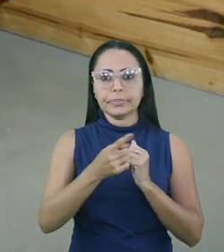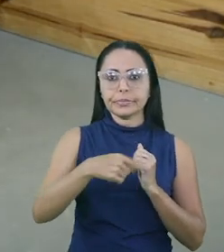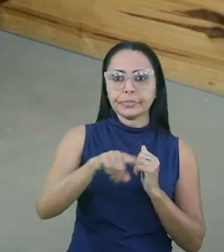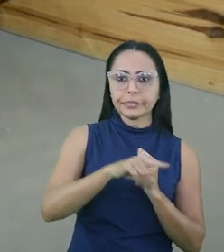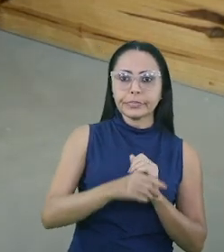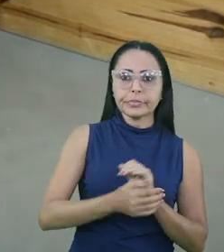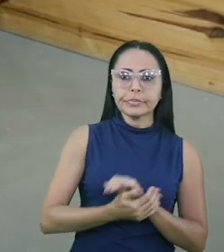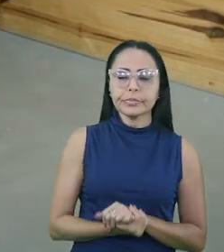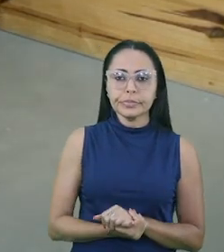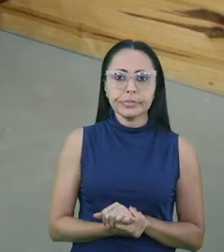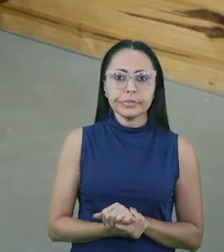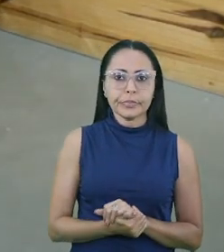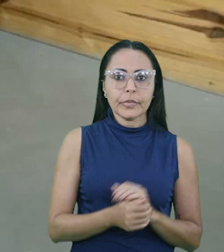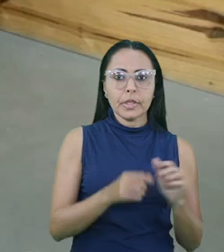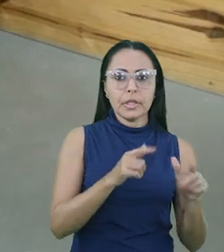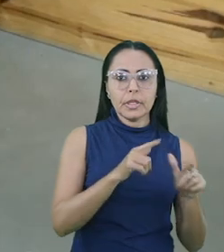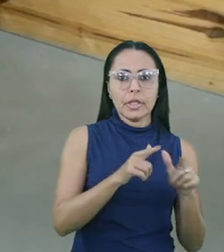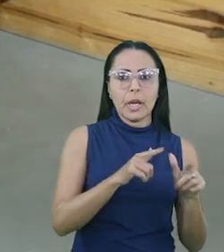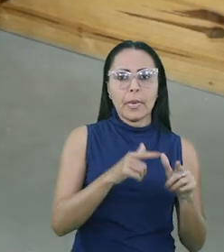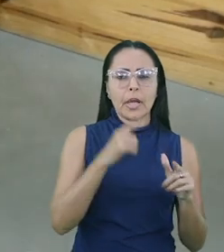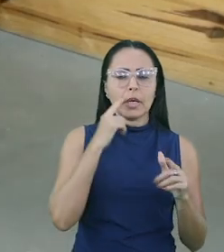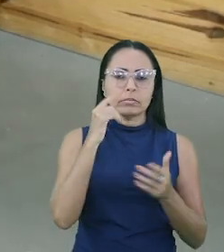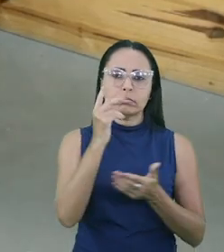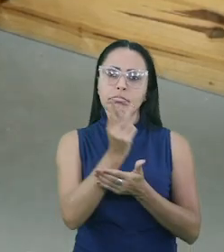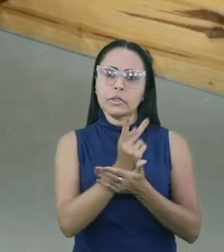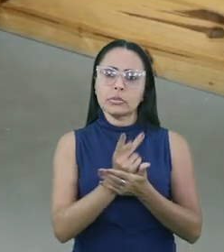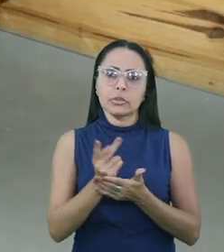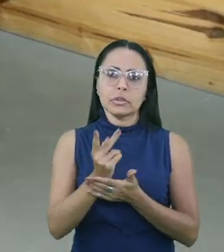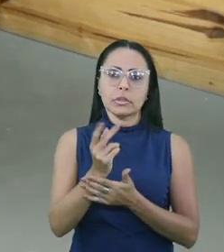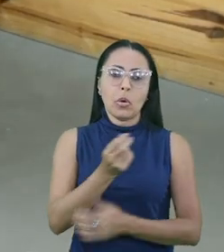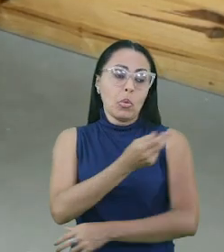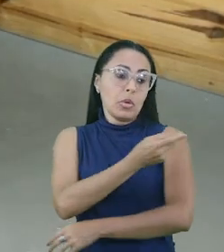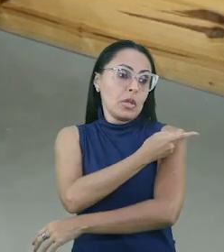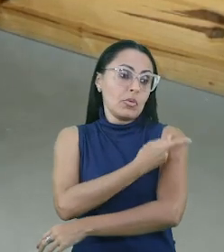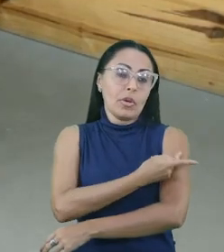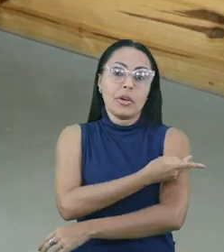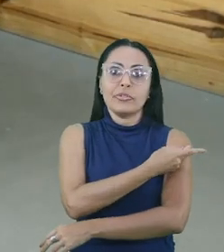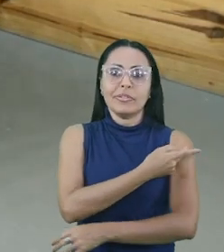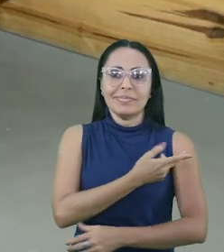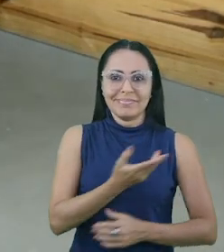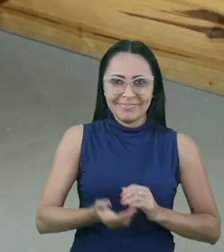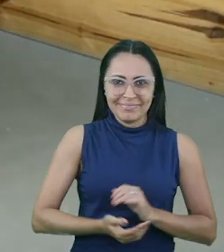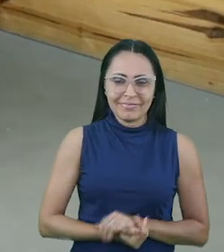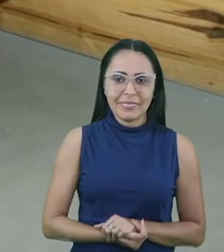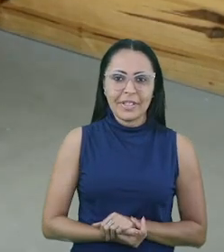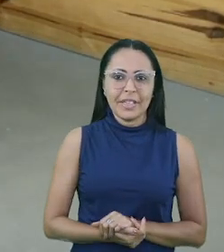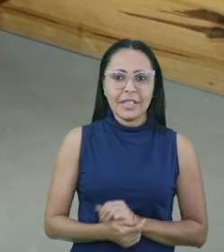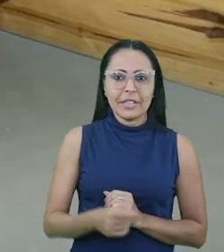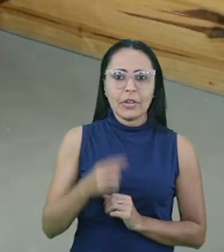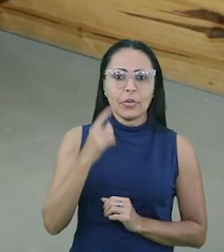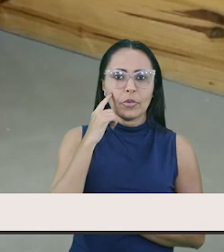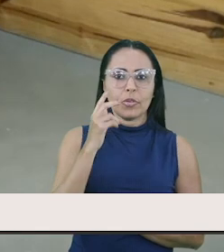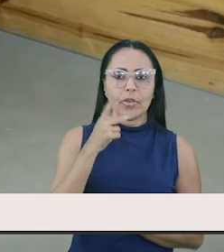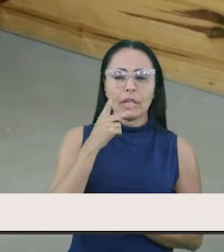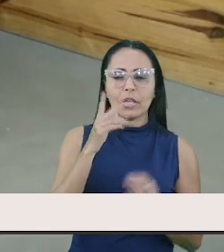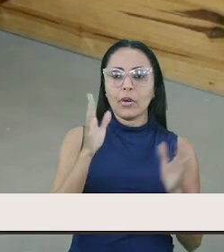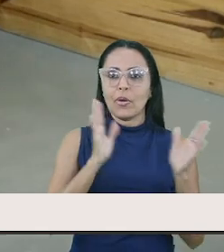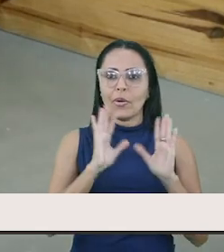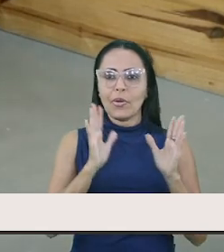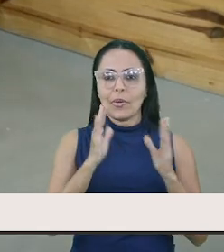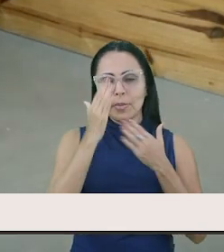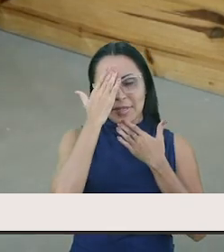também trabalha com ilustração e tatuagem. E aí, Diego, fala com a galera. Salve! Obrigado